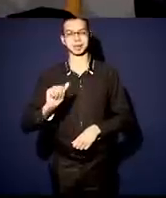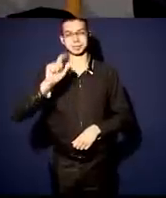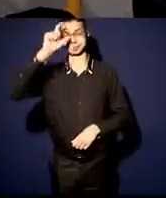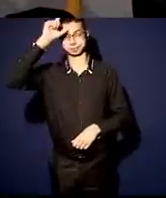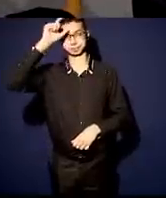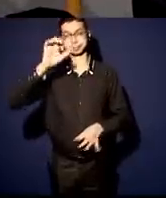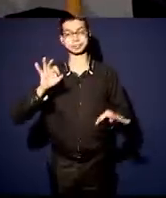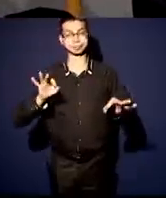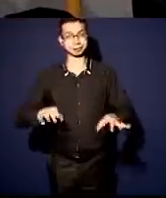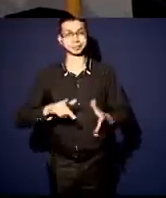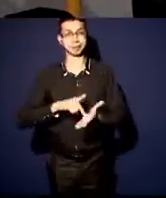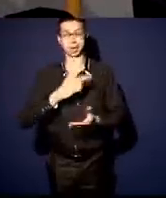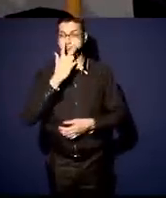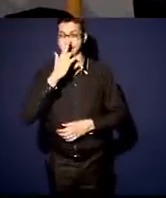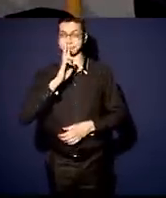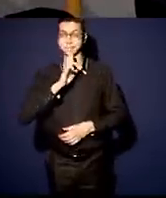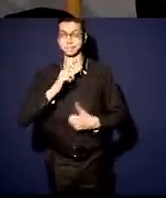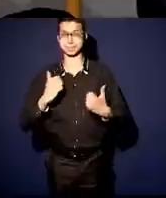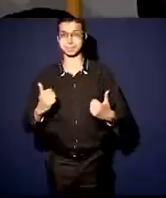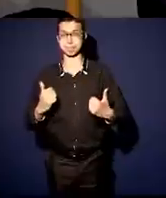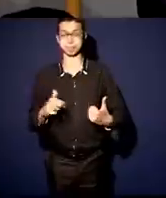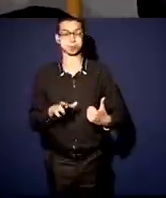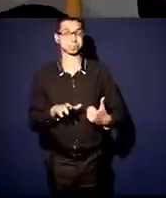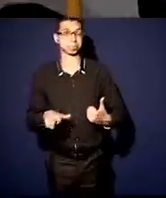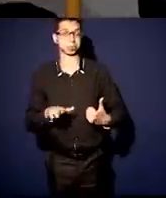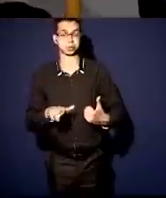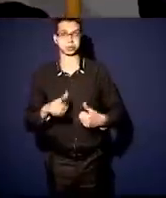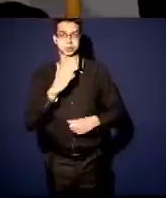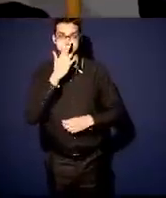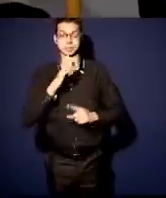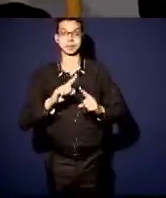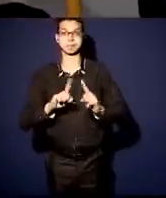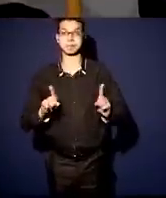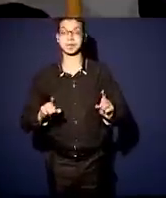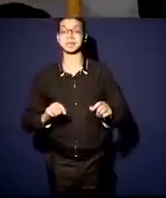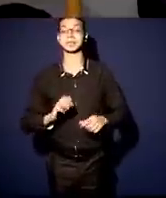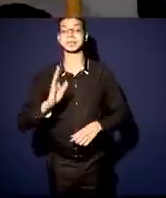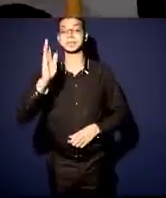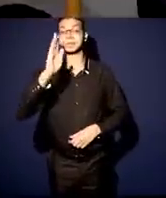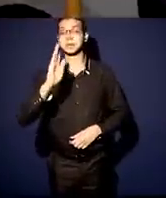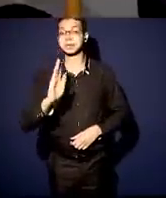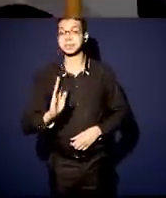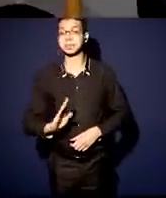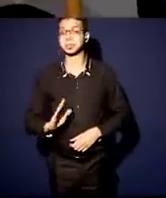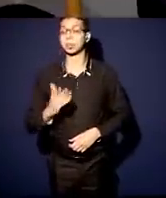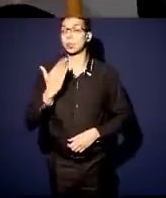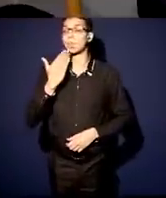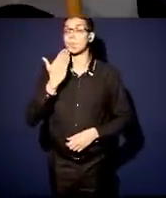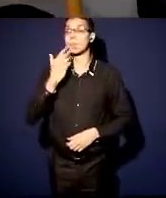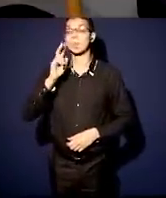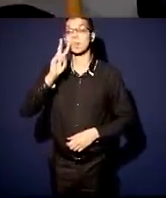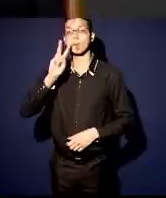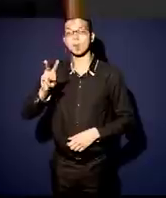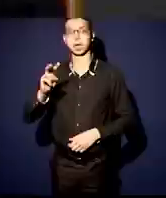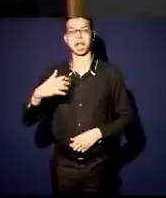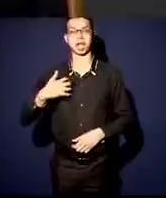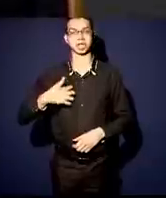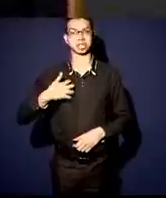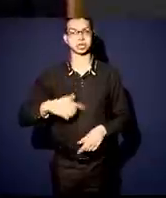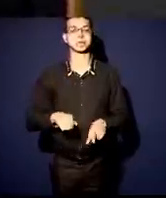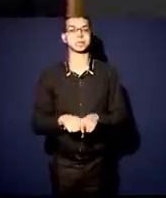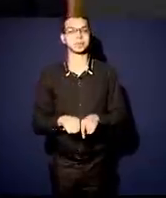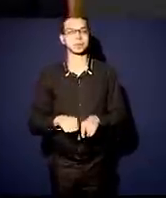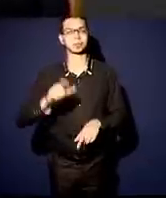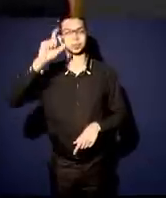resultado não parece muito bom, mas... Exatamente. É uma boa lição para o Brasil, né? Olhar a Turquia e a Argentina. Né?